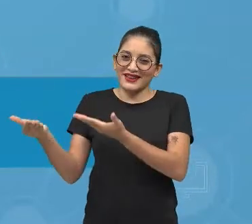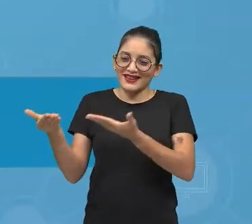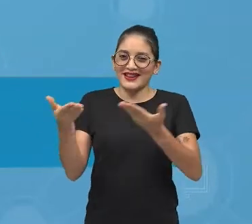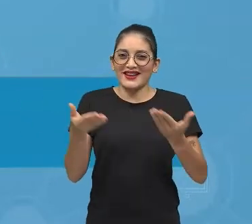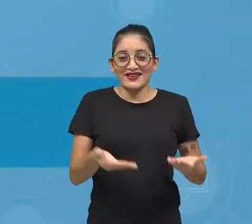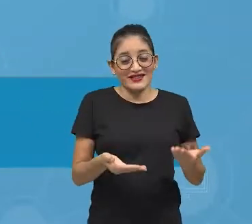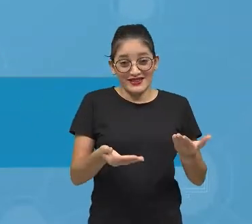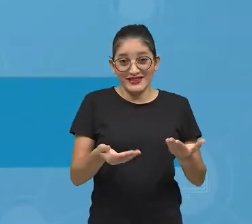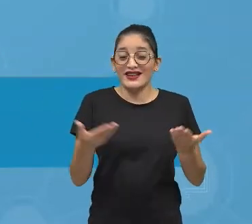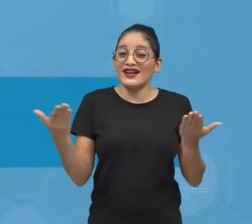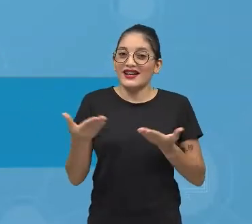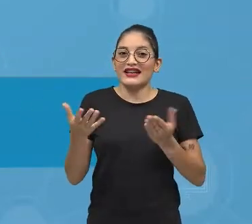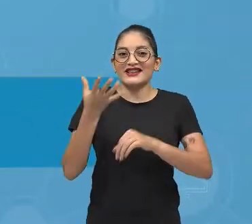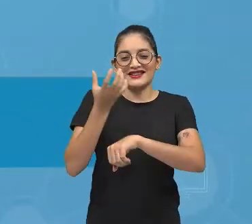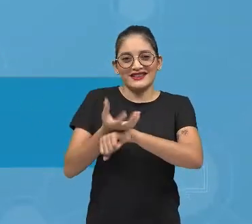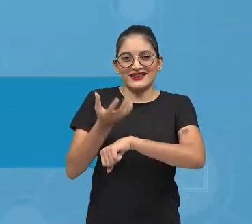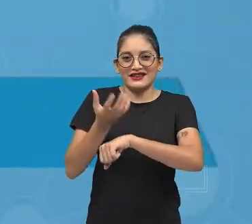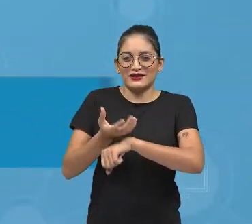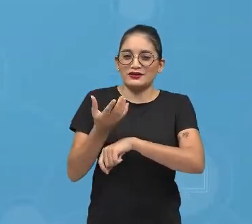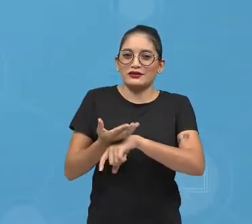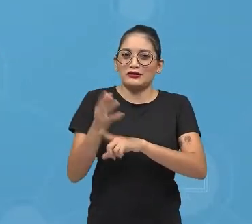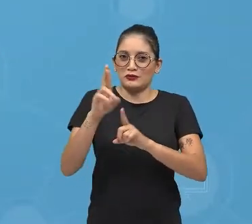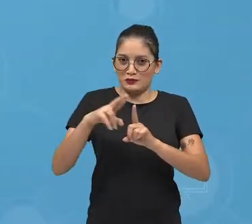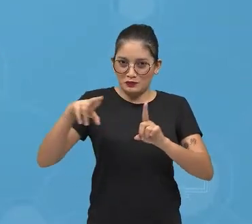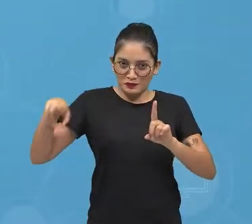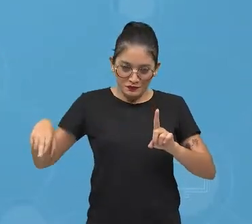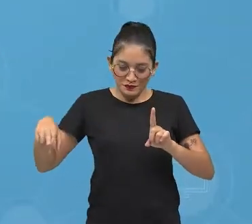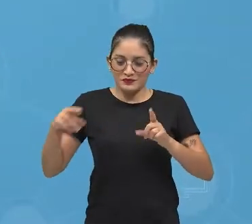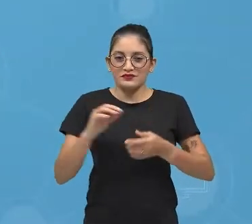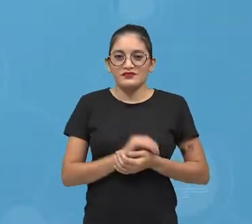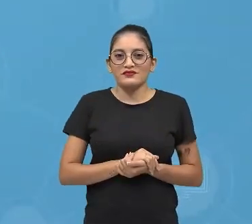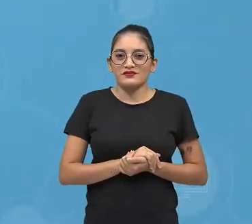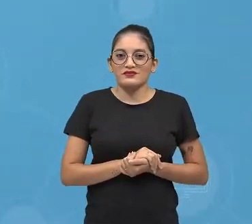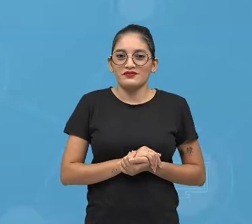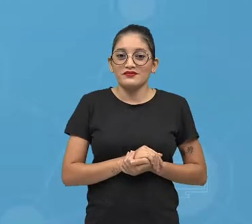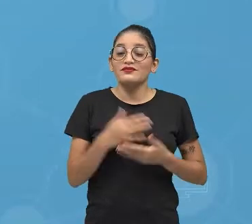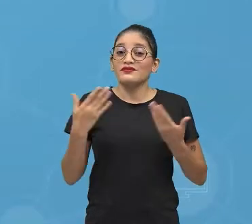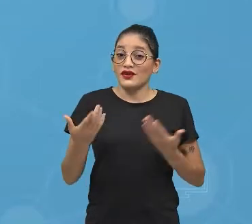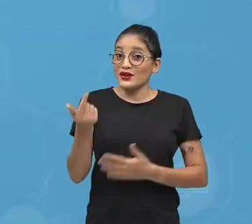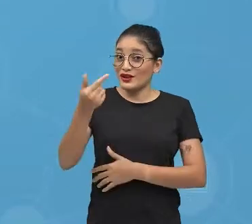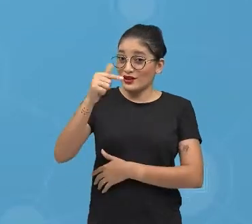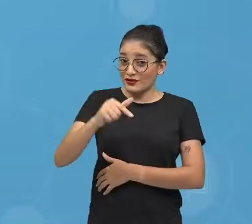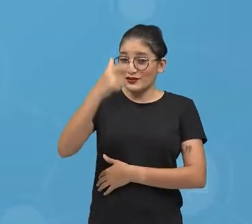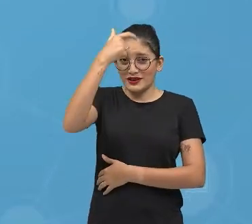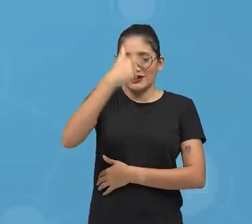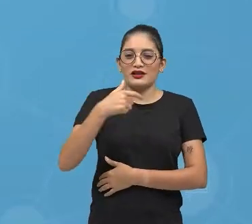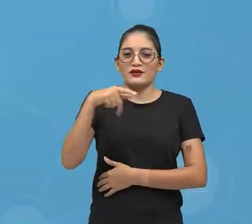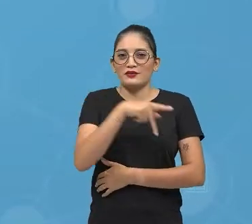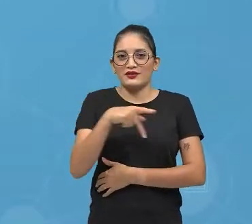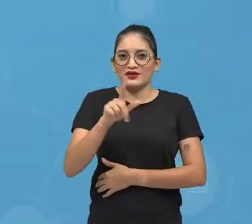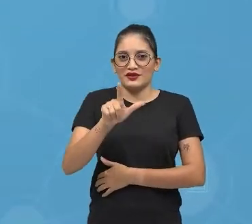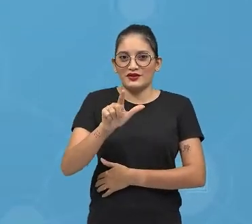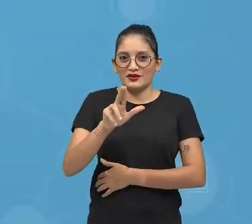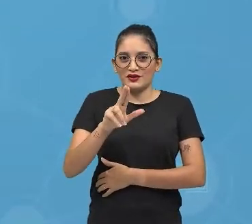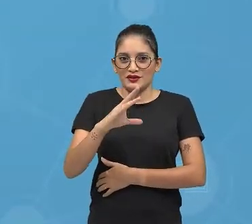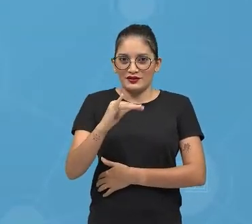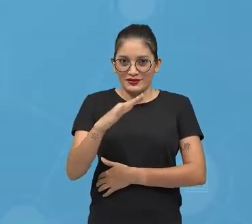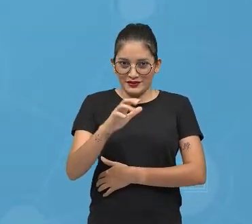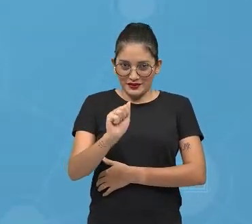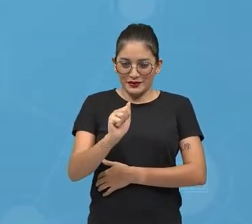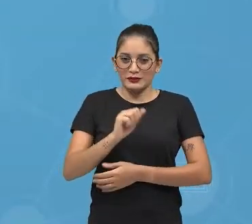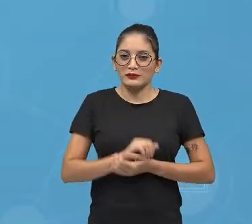bem-vindos ao nosso componente Ensino Religioso. Com vocês, novamente, aqui a professora Lúcia